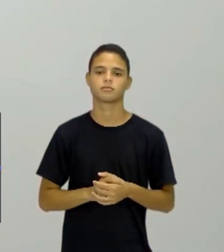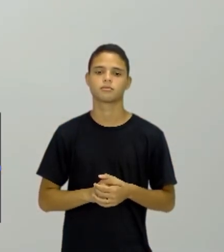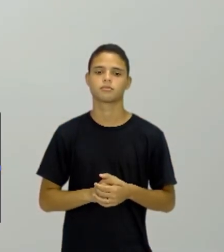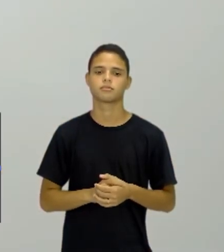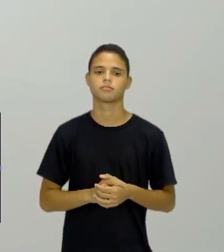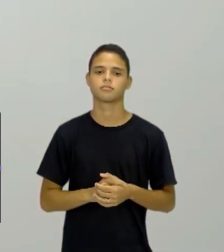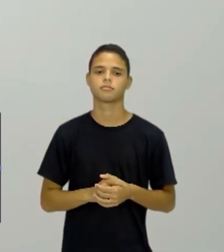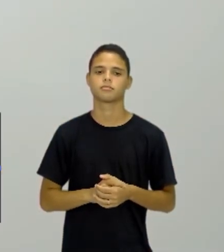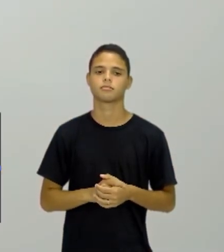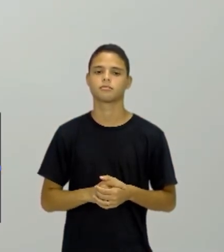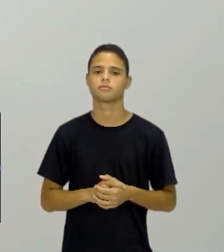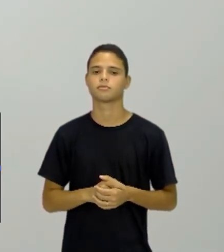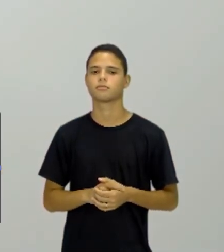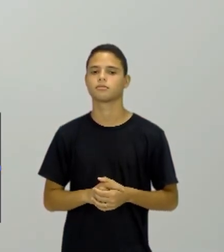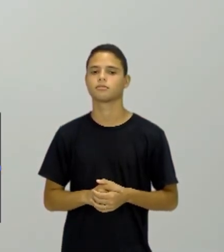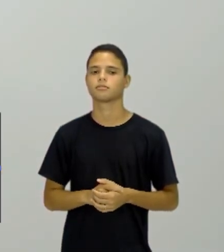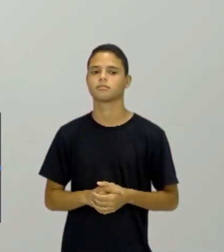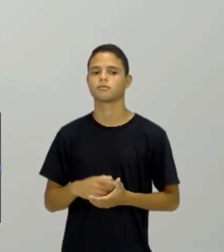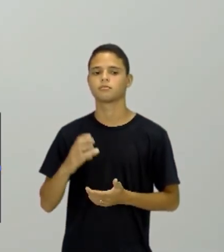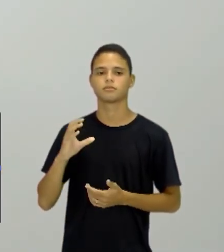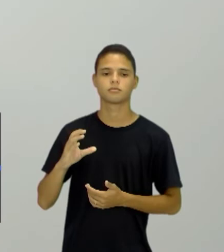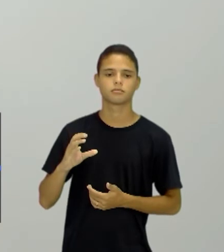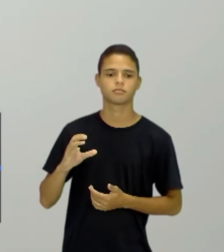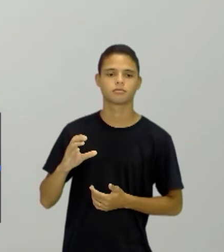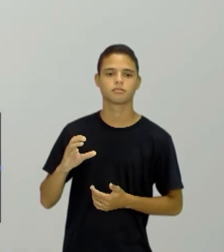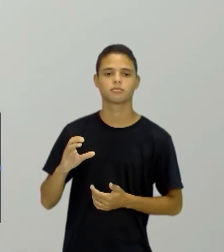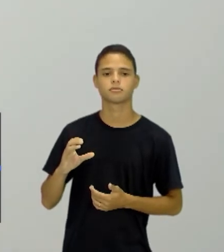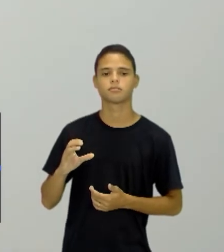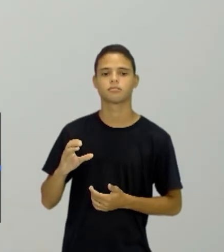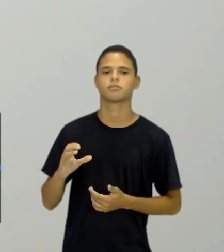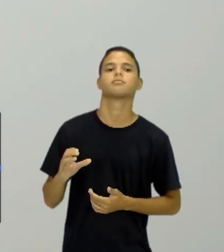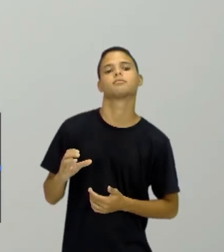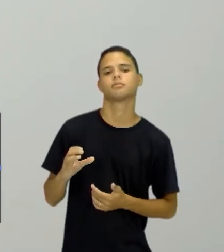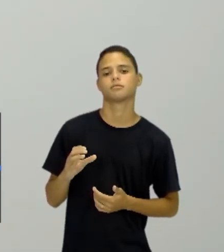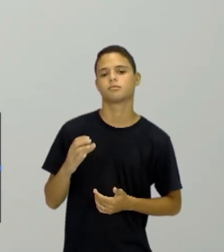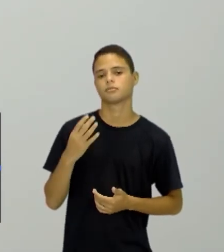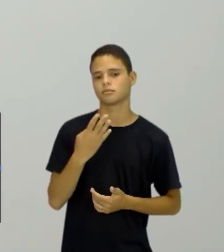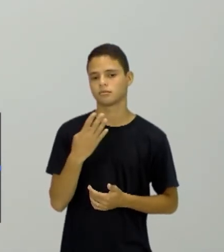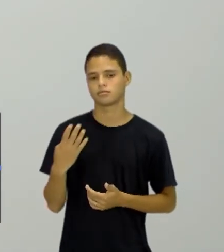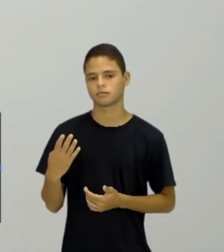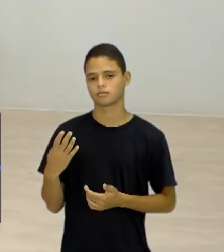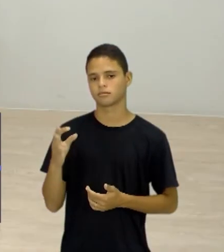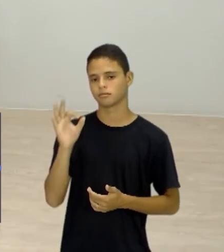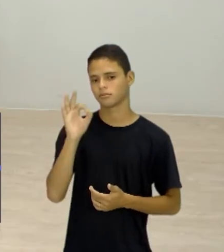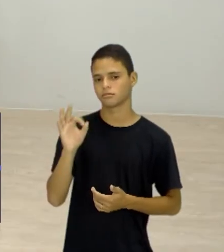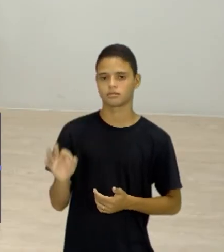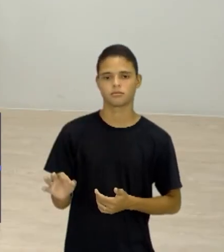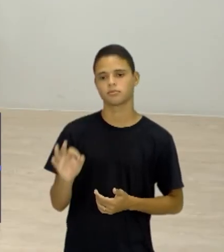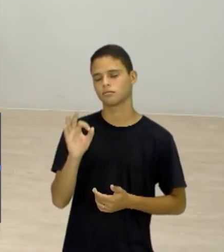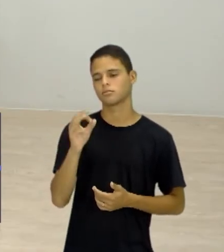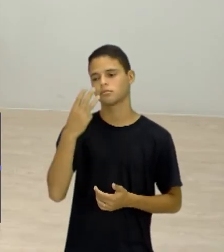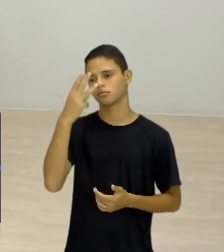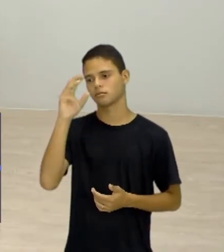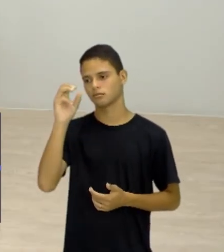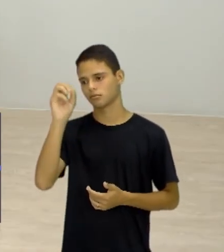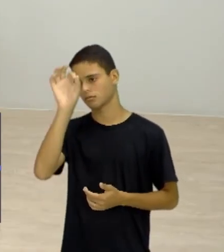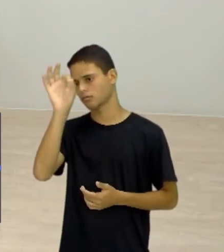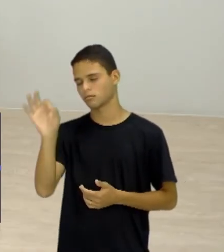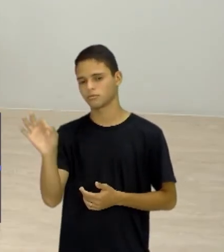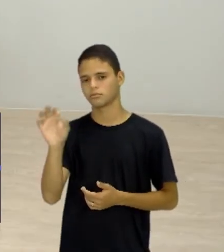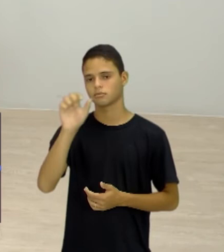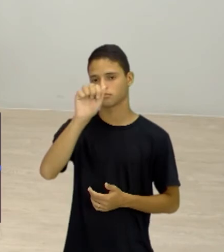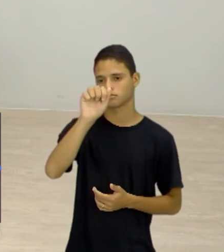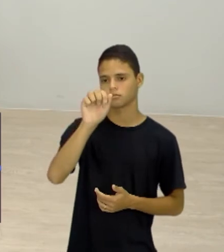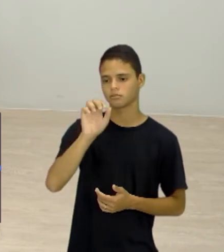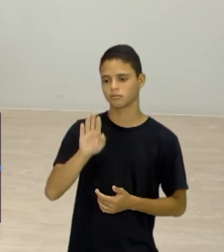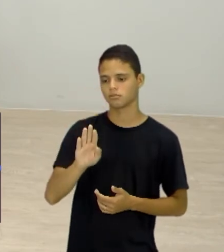44% foi na C, então, mas ficou dividido aqui, viu? 44%? 30% foi na A e 24%